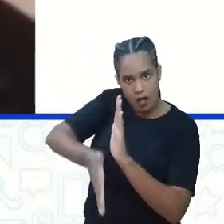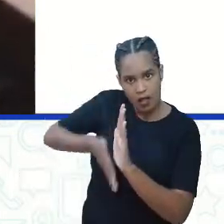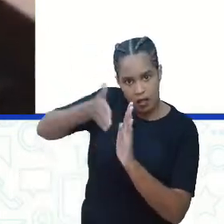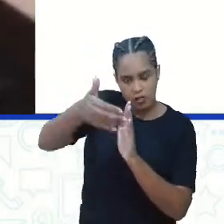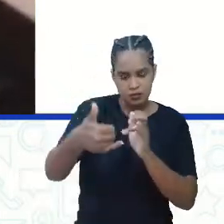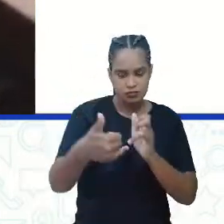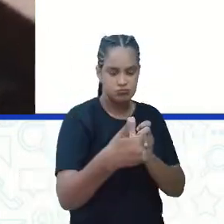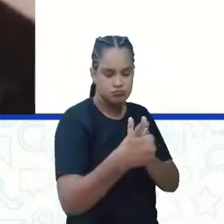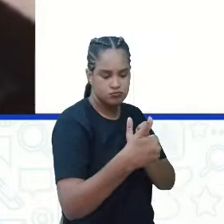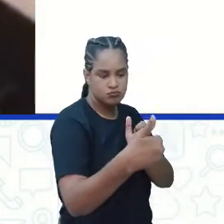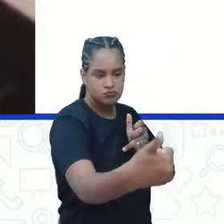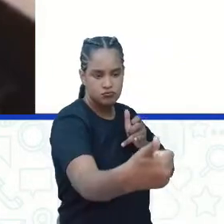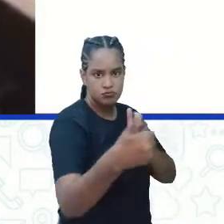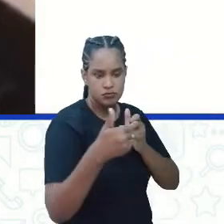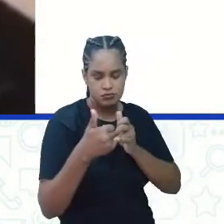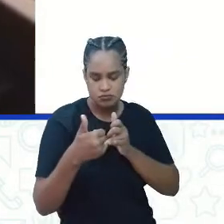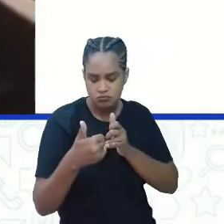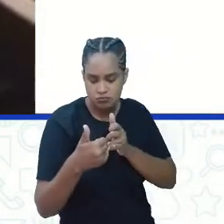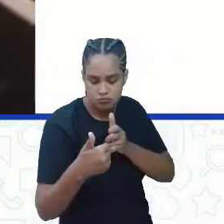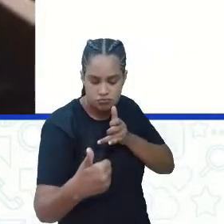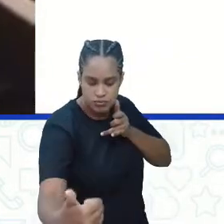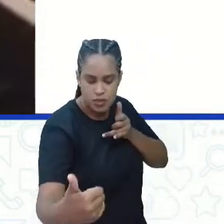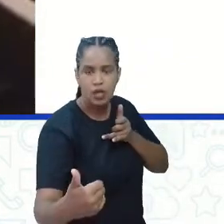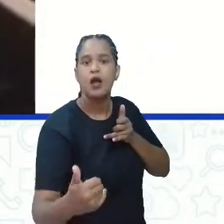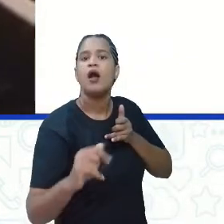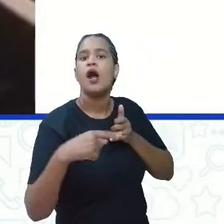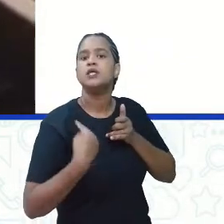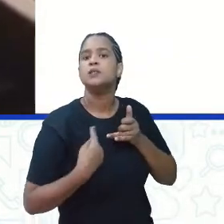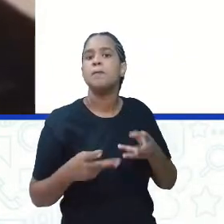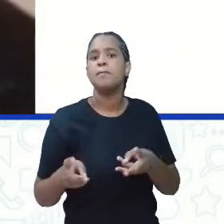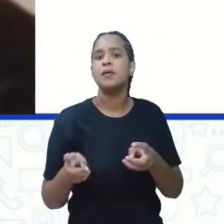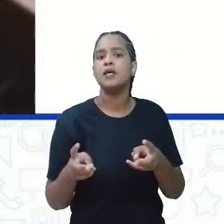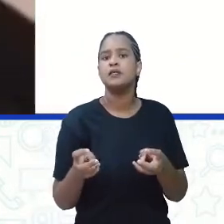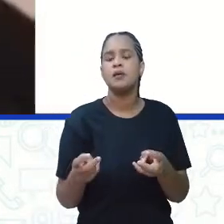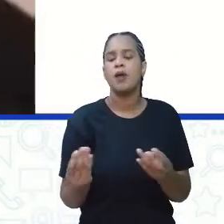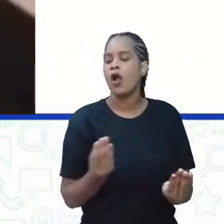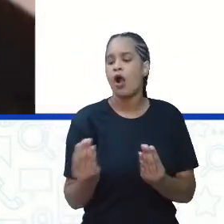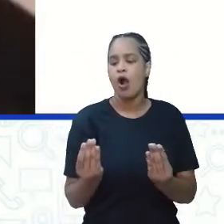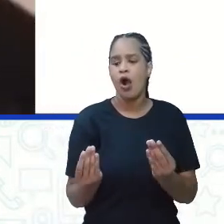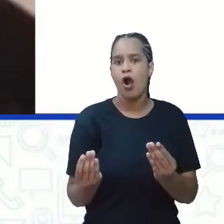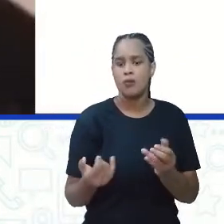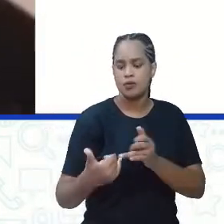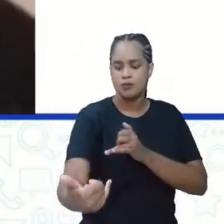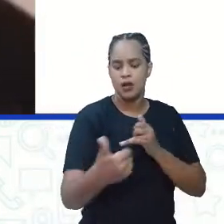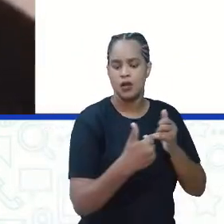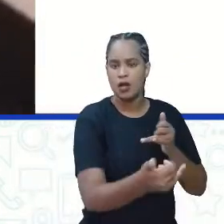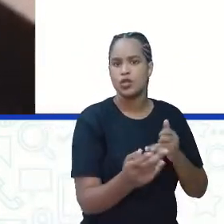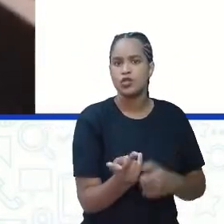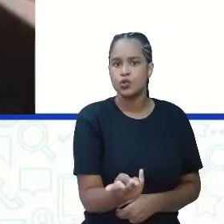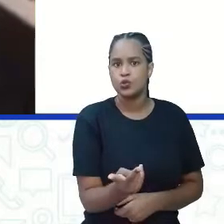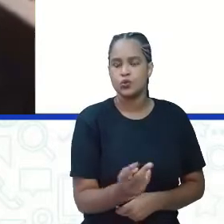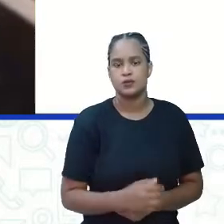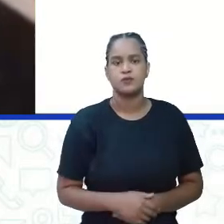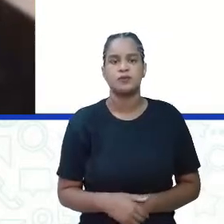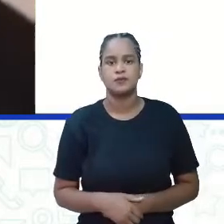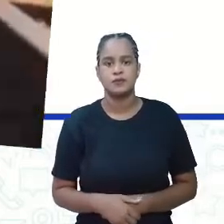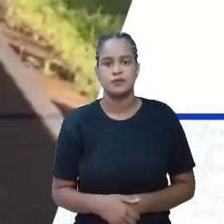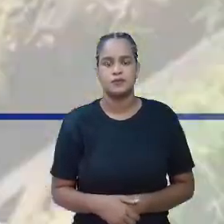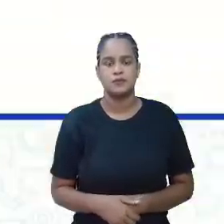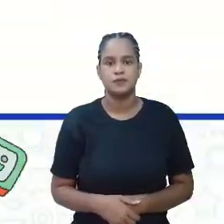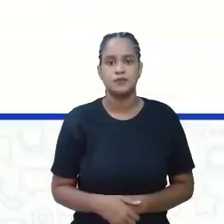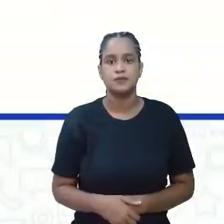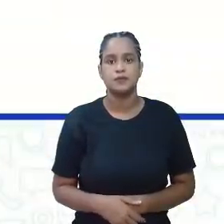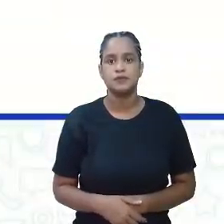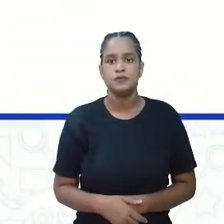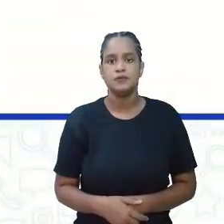gente também vai ver aí qual é a relação que existe entre essas duas retas, tá bom? Então vamos lá. A gente